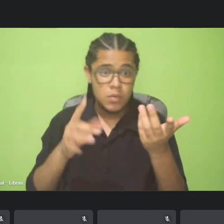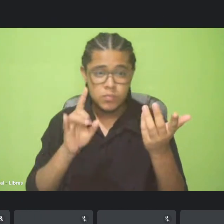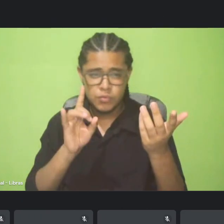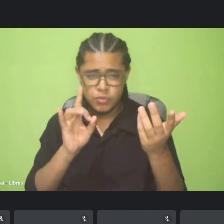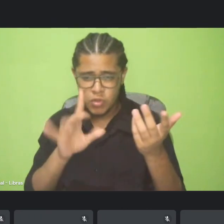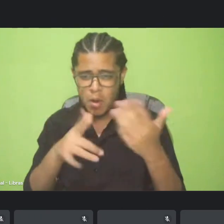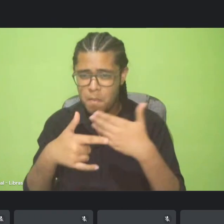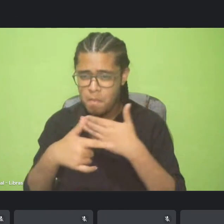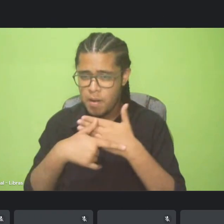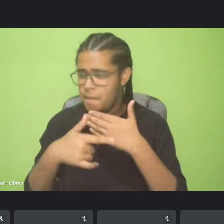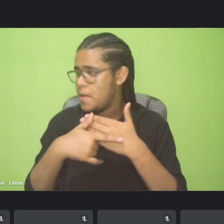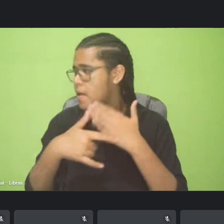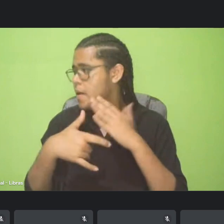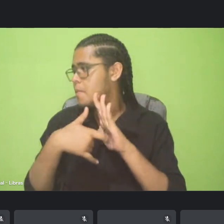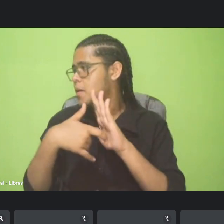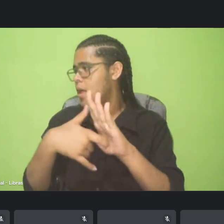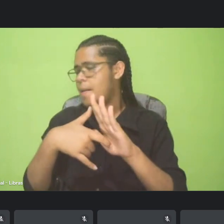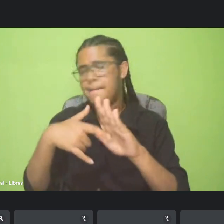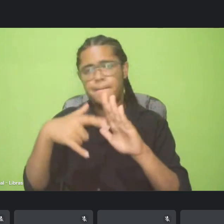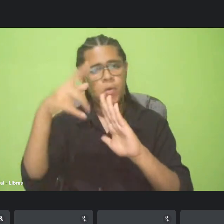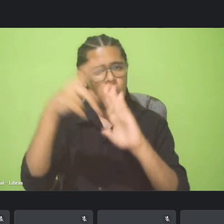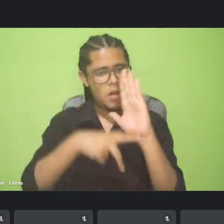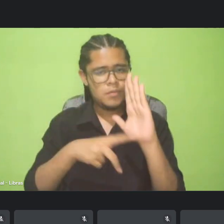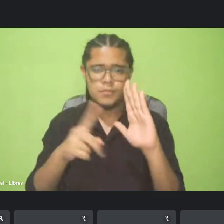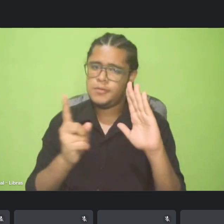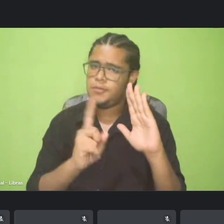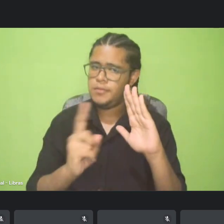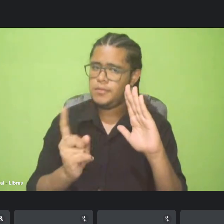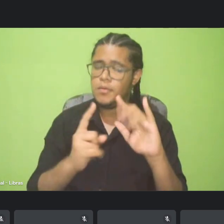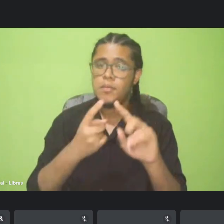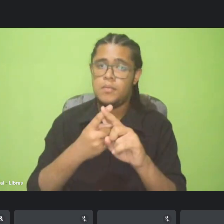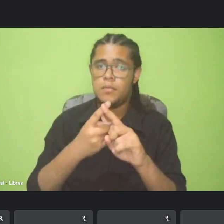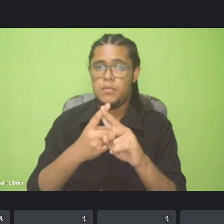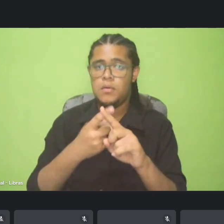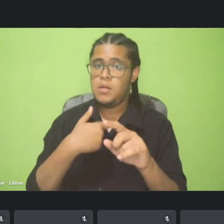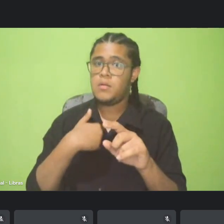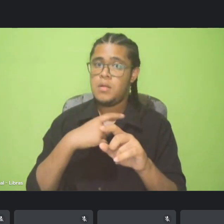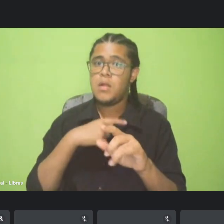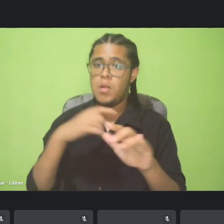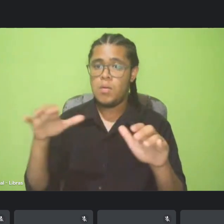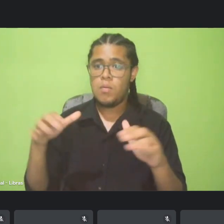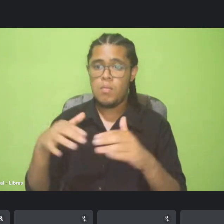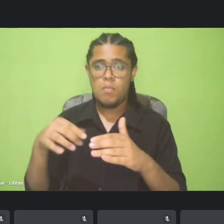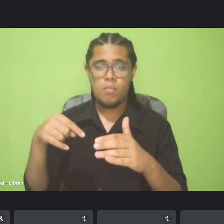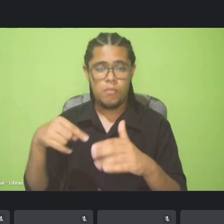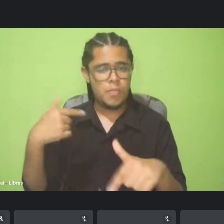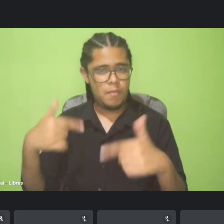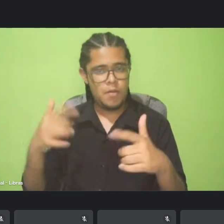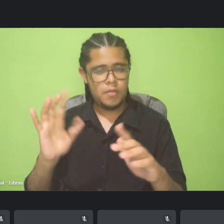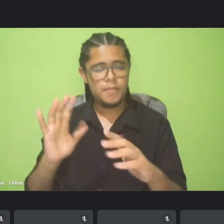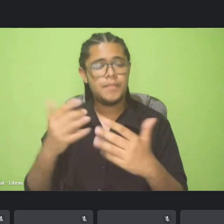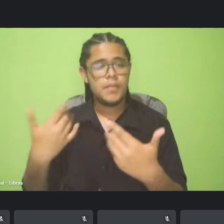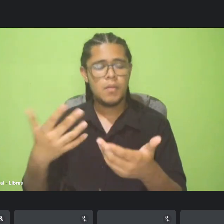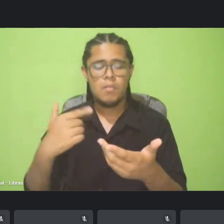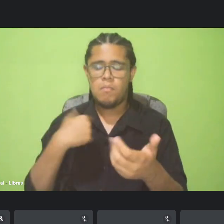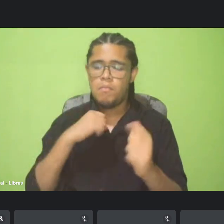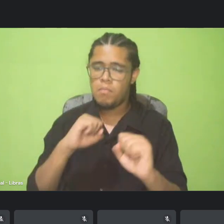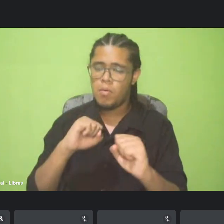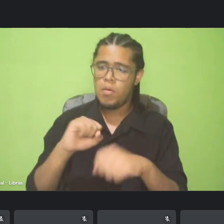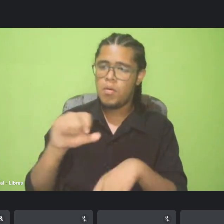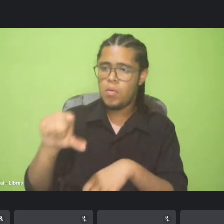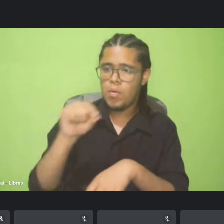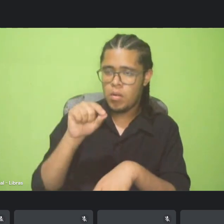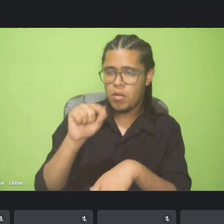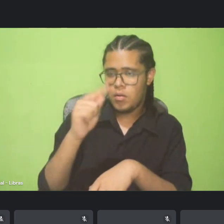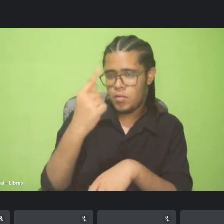apresentar o projeto. Porque eu posso, no meu grupo, pegar no meu grupo, por exemplo, eu tenho um grupo de trabalho aqui. Eu posso pegar alguém que seja negro, que